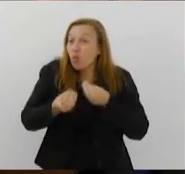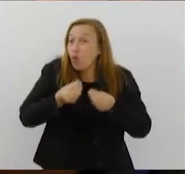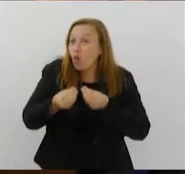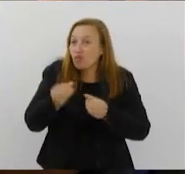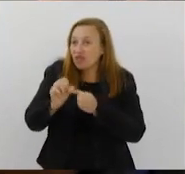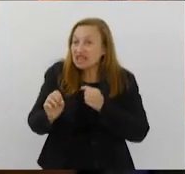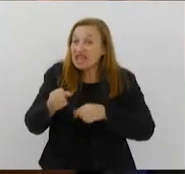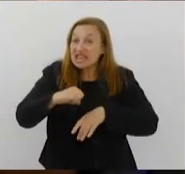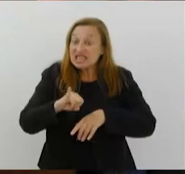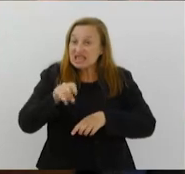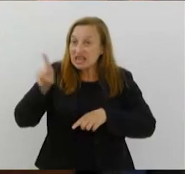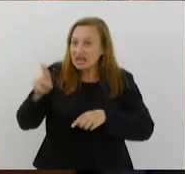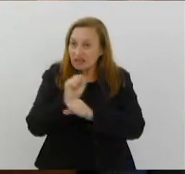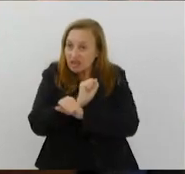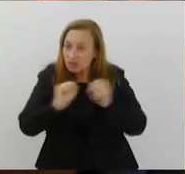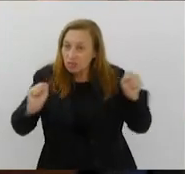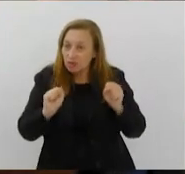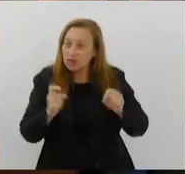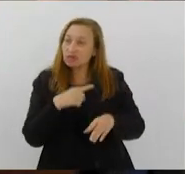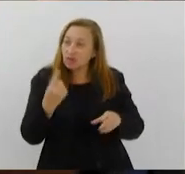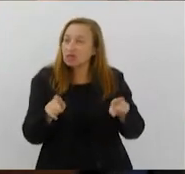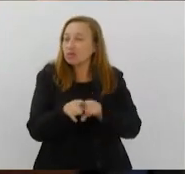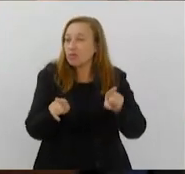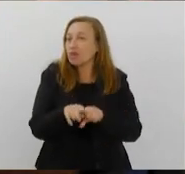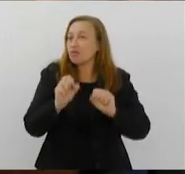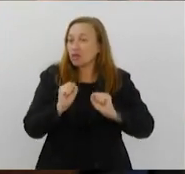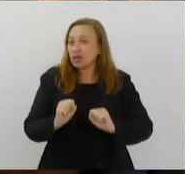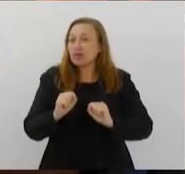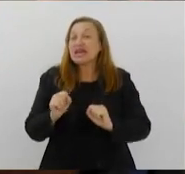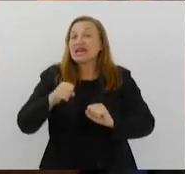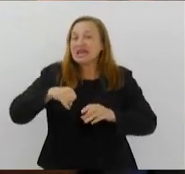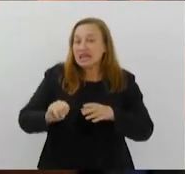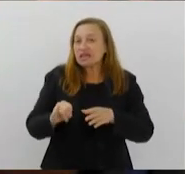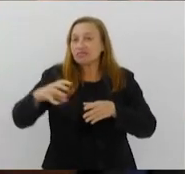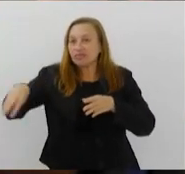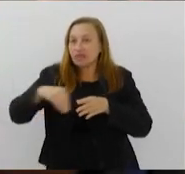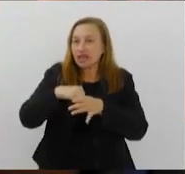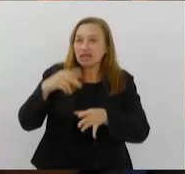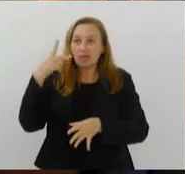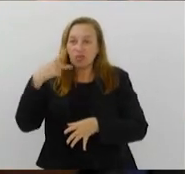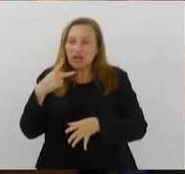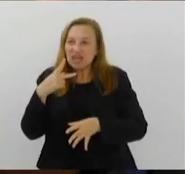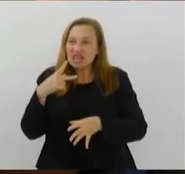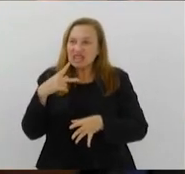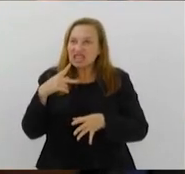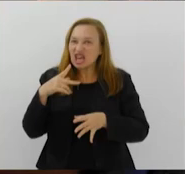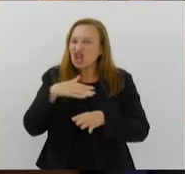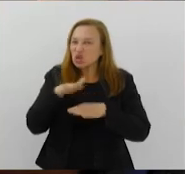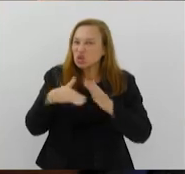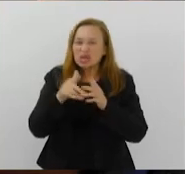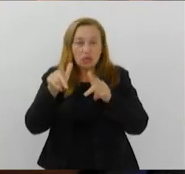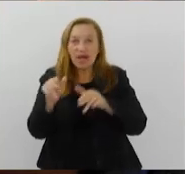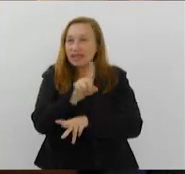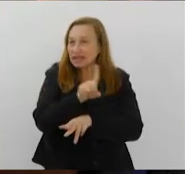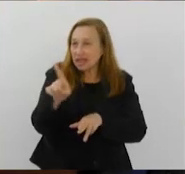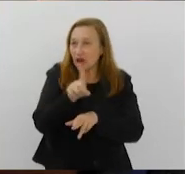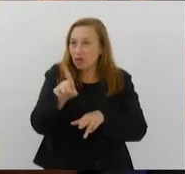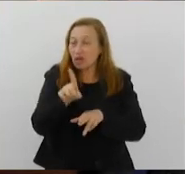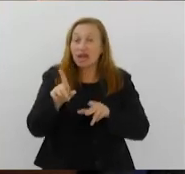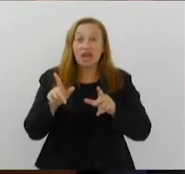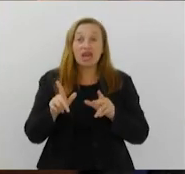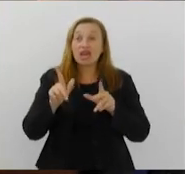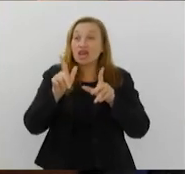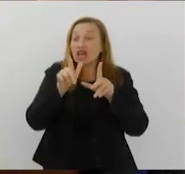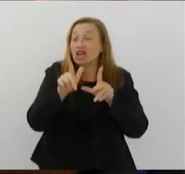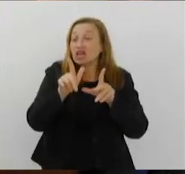fazer também. E, dentro da política, às vezes a gente pensa assim, todos os políticos são iguais. Não são, como todas as cidades não são iguais,